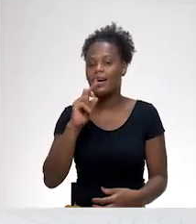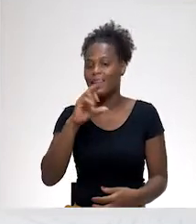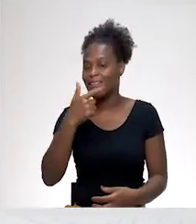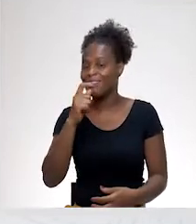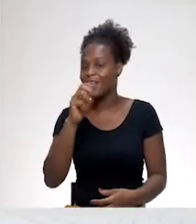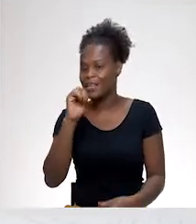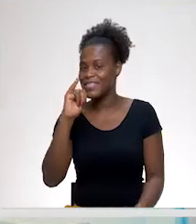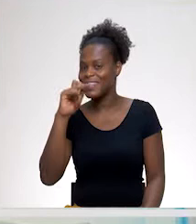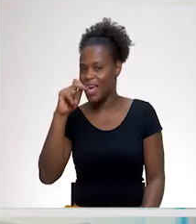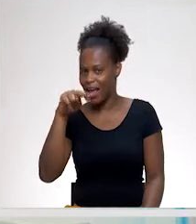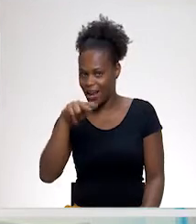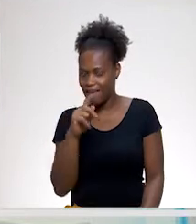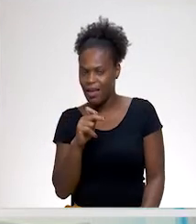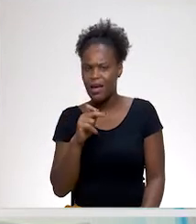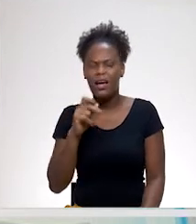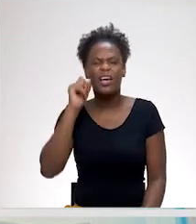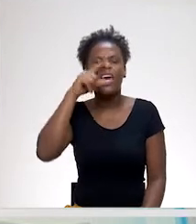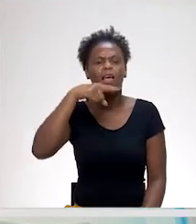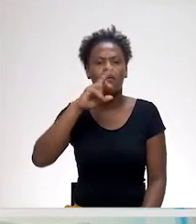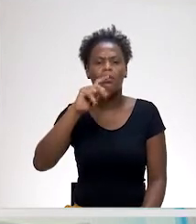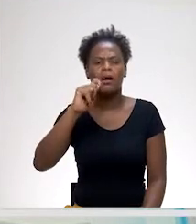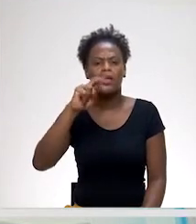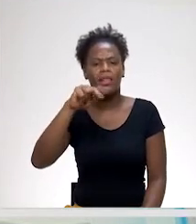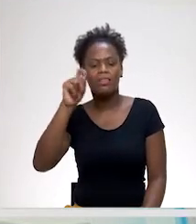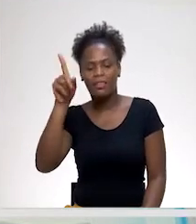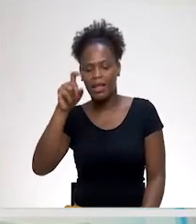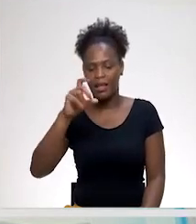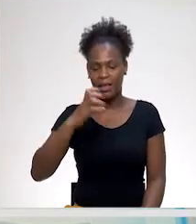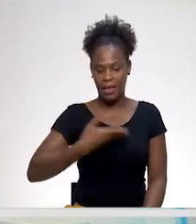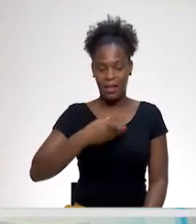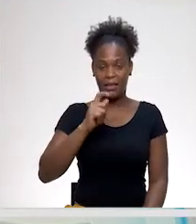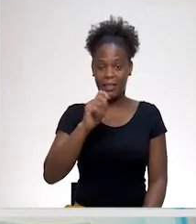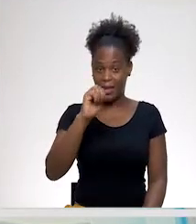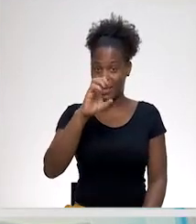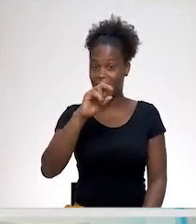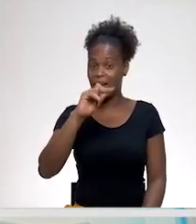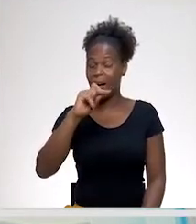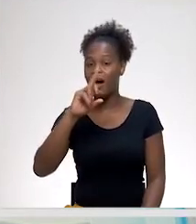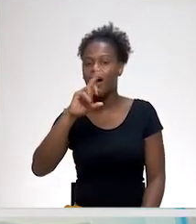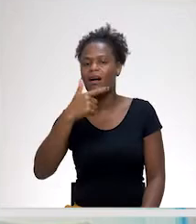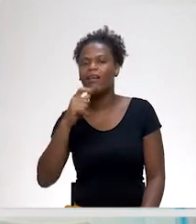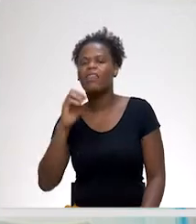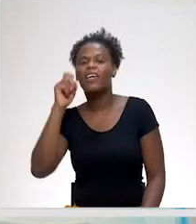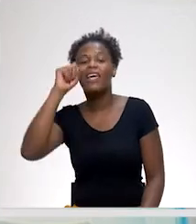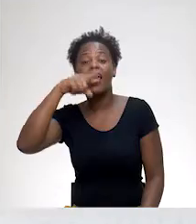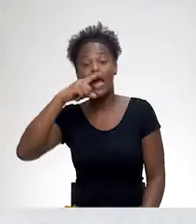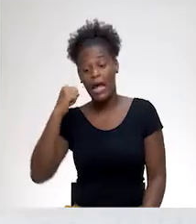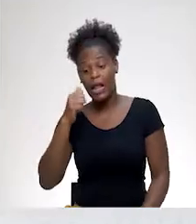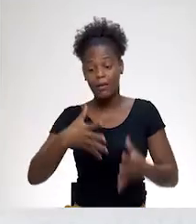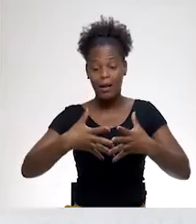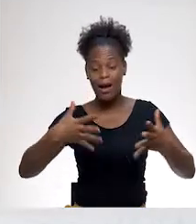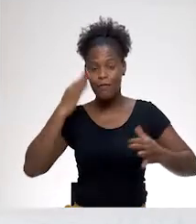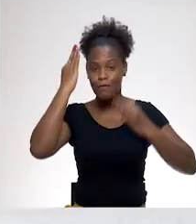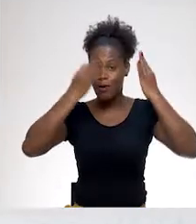cartesiana. Então, quem foi René Descartes? Descartes foi um